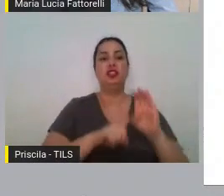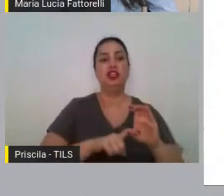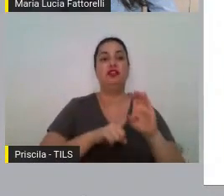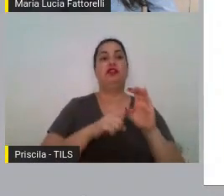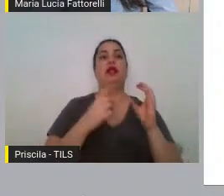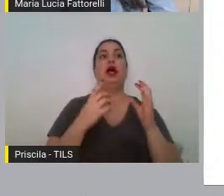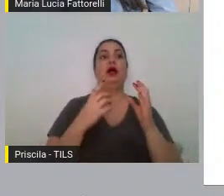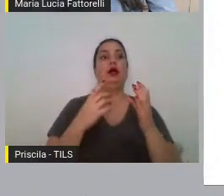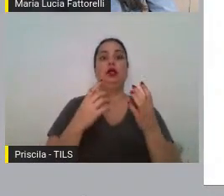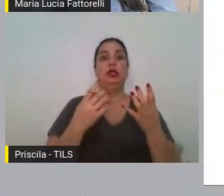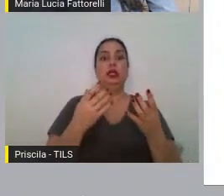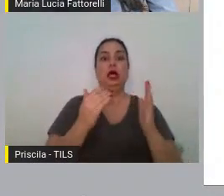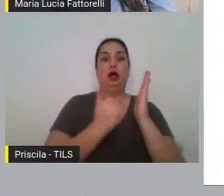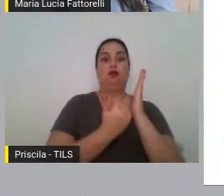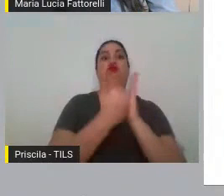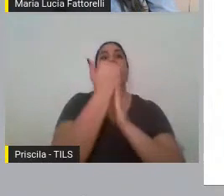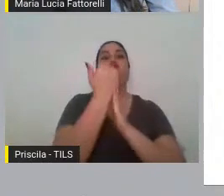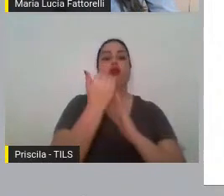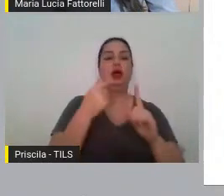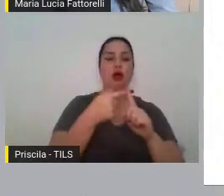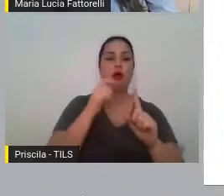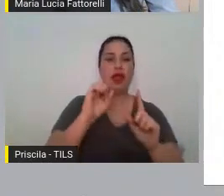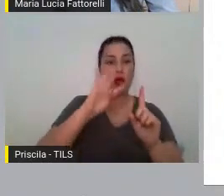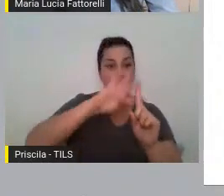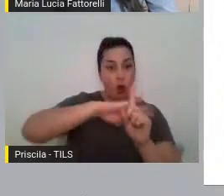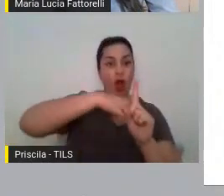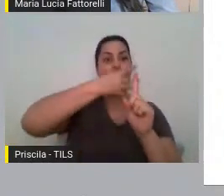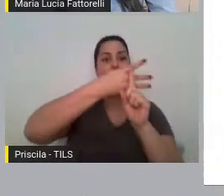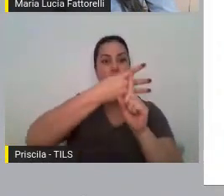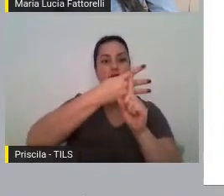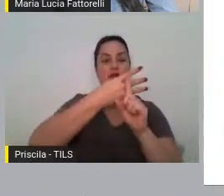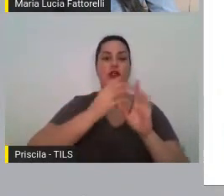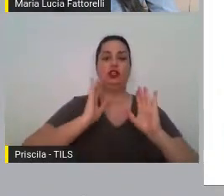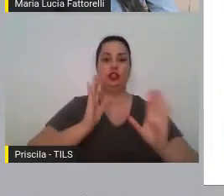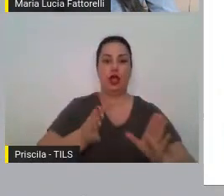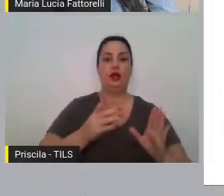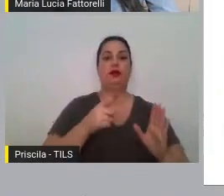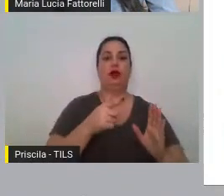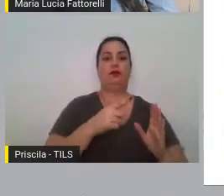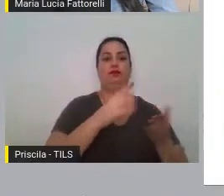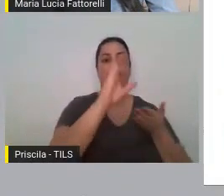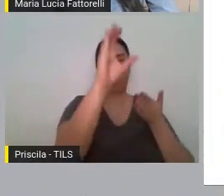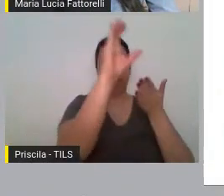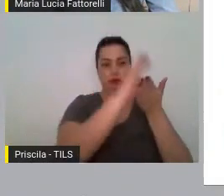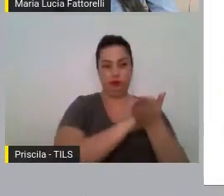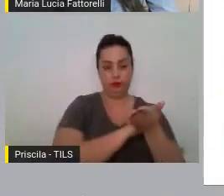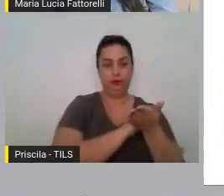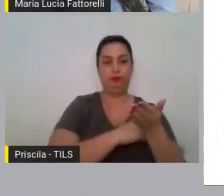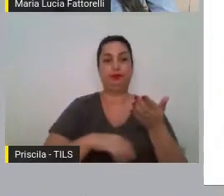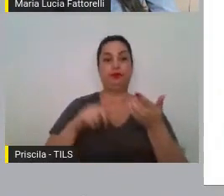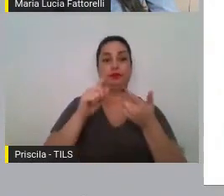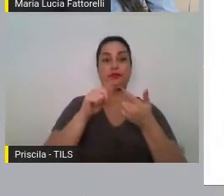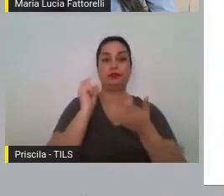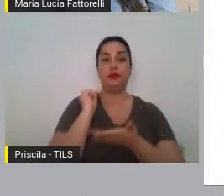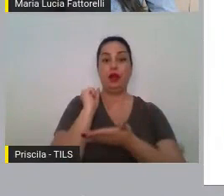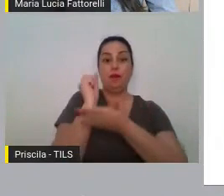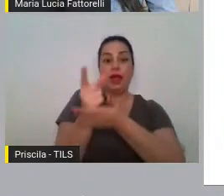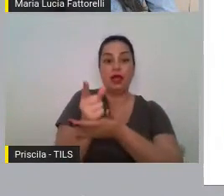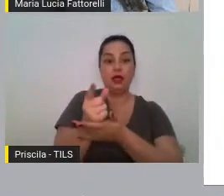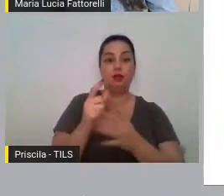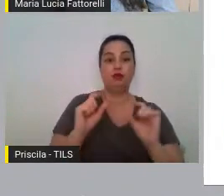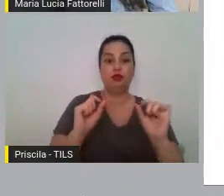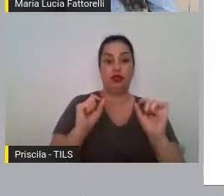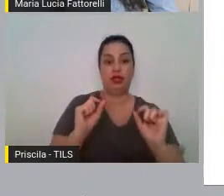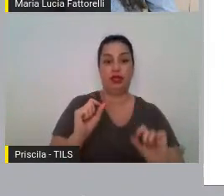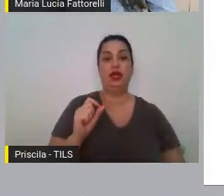vezes. Nós tomamos emprestado 2,3 bilhões, pagamos 7,3 e devíamos 9. Agora nós